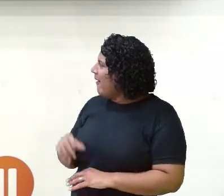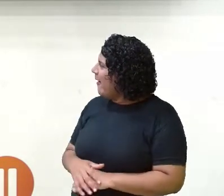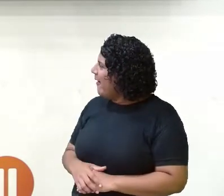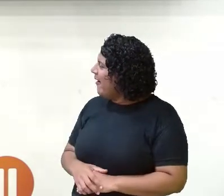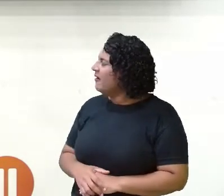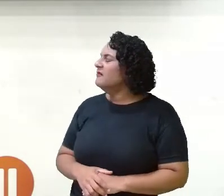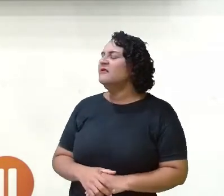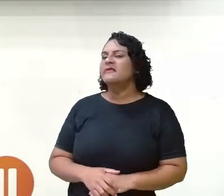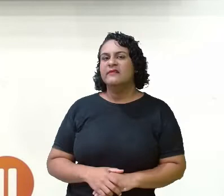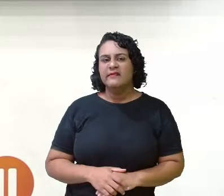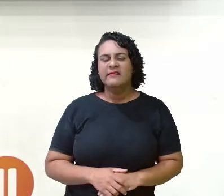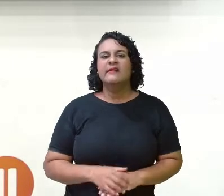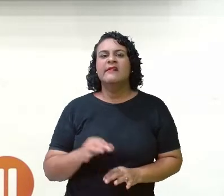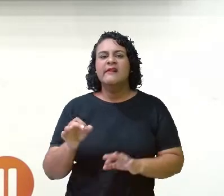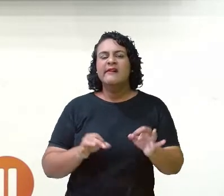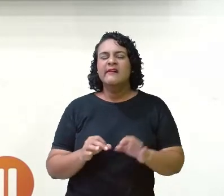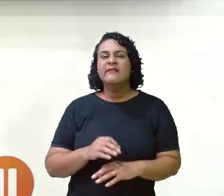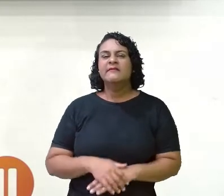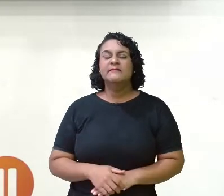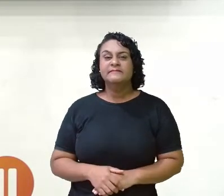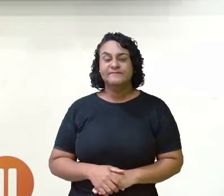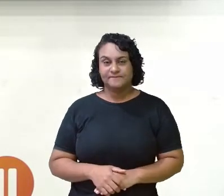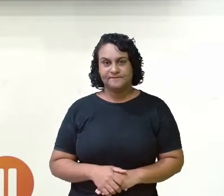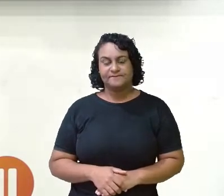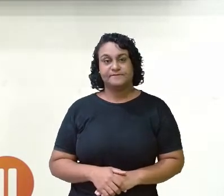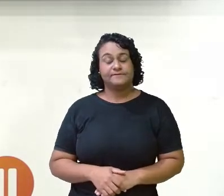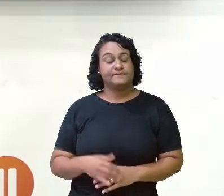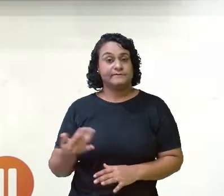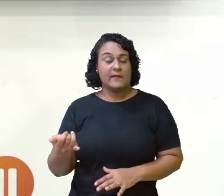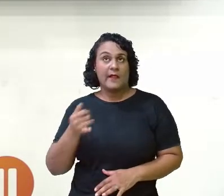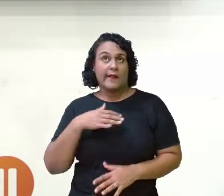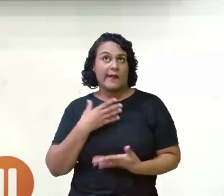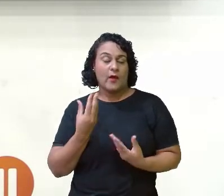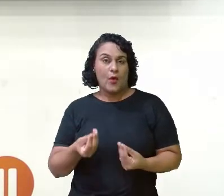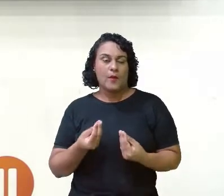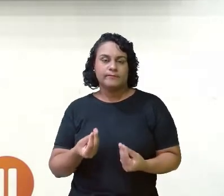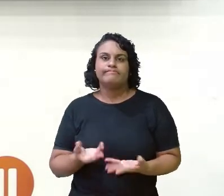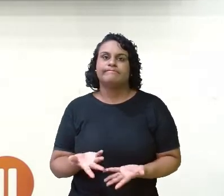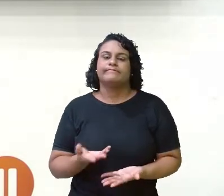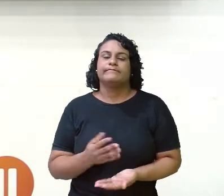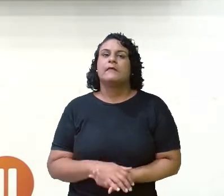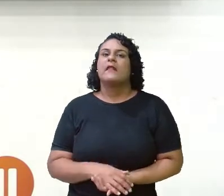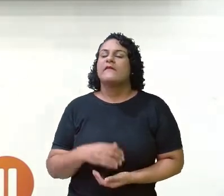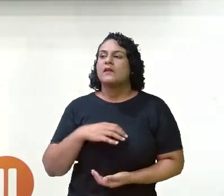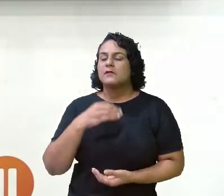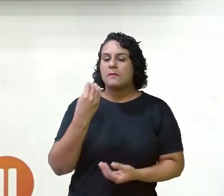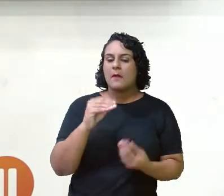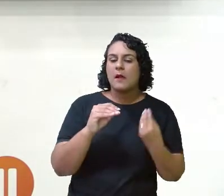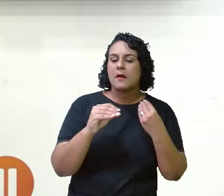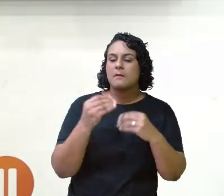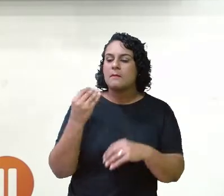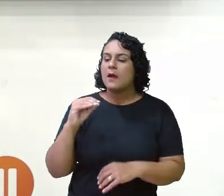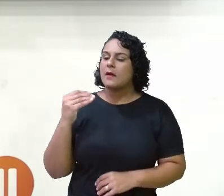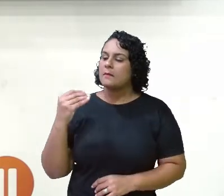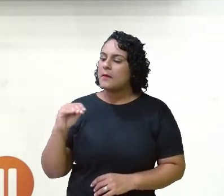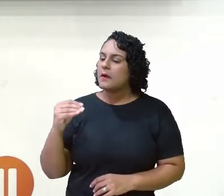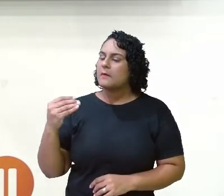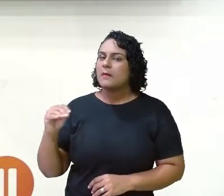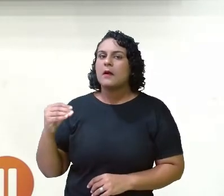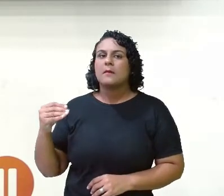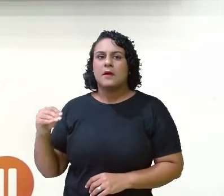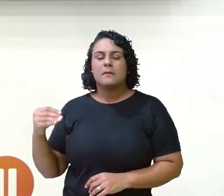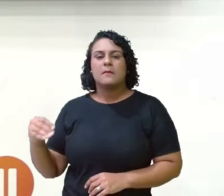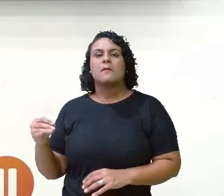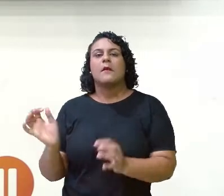representado e decomposto. Olha, é como se eu tivesse colocado cada número desse nos